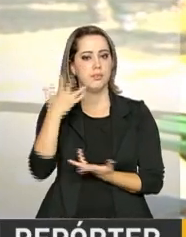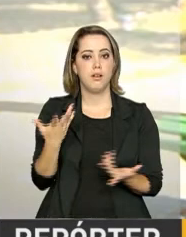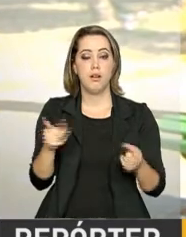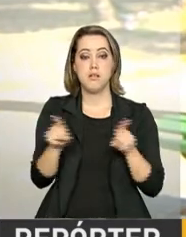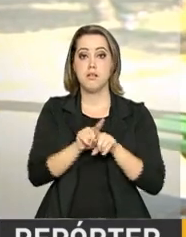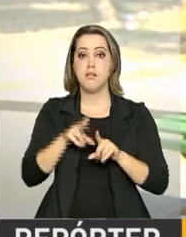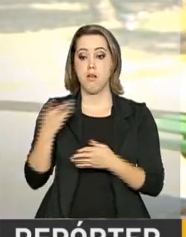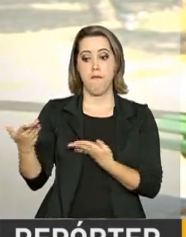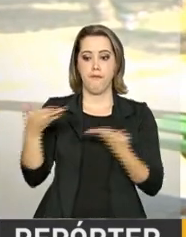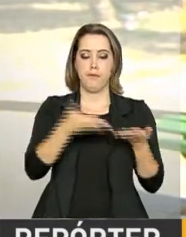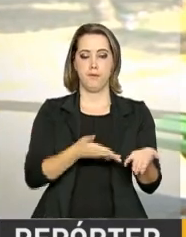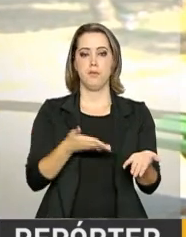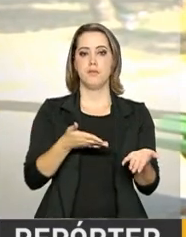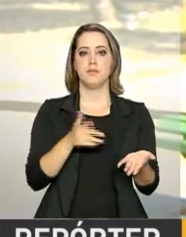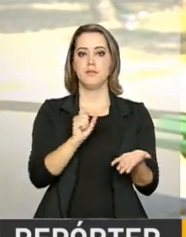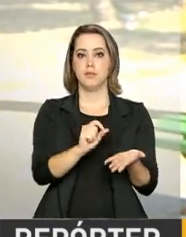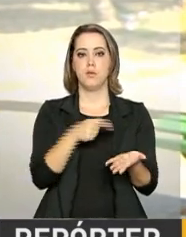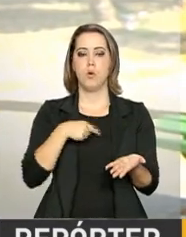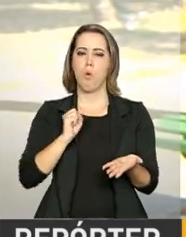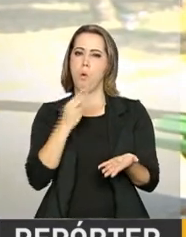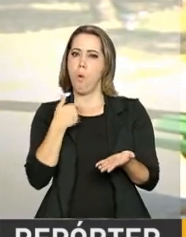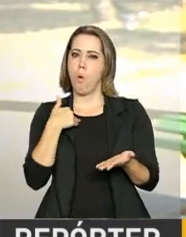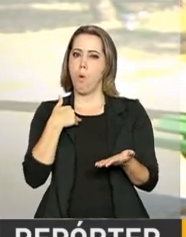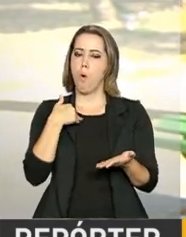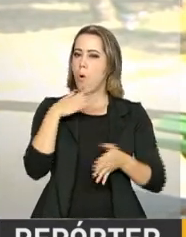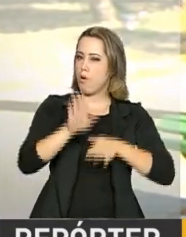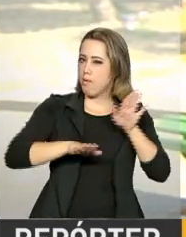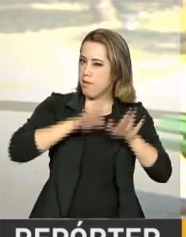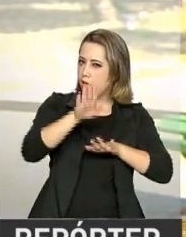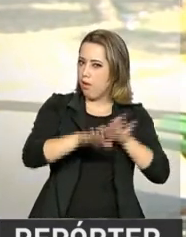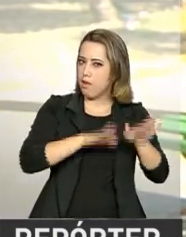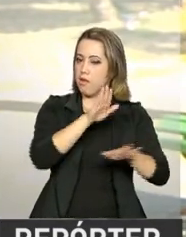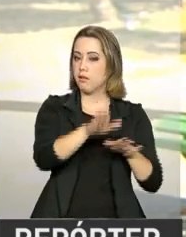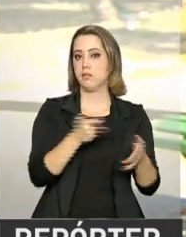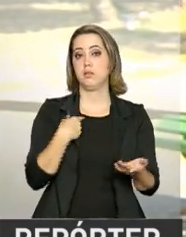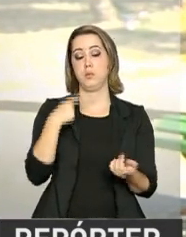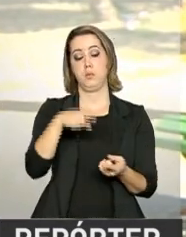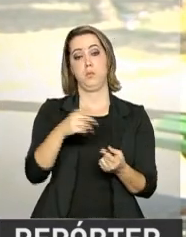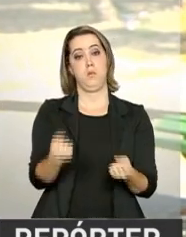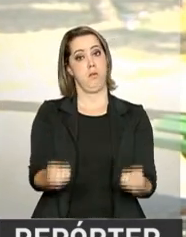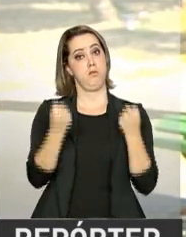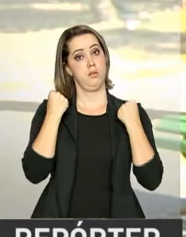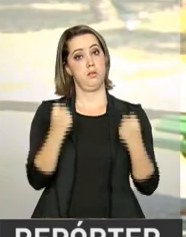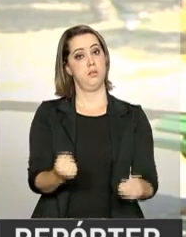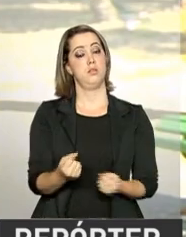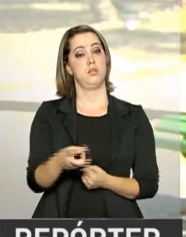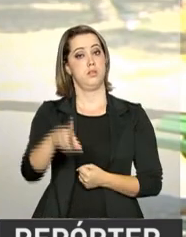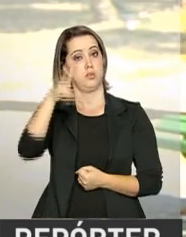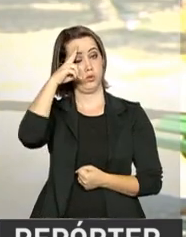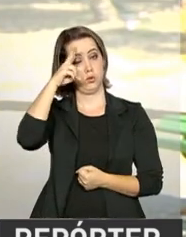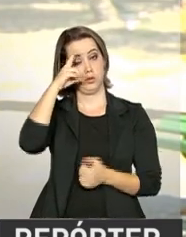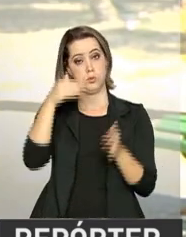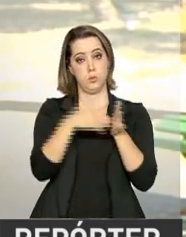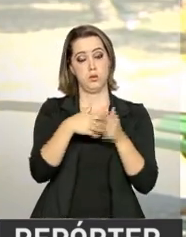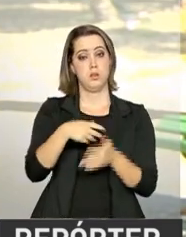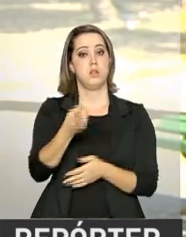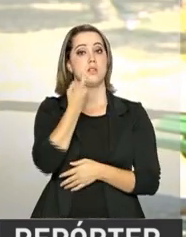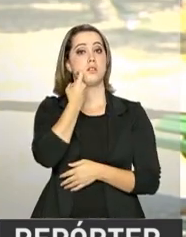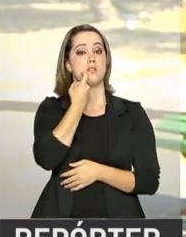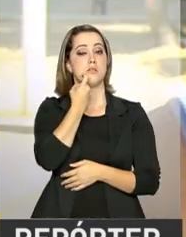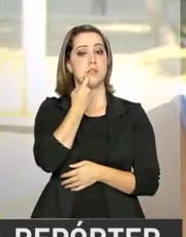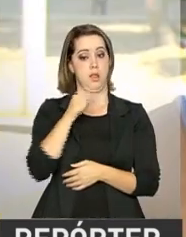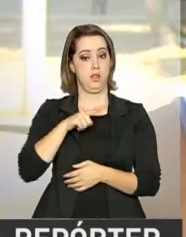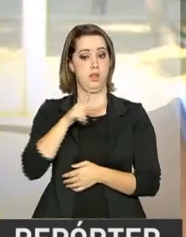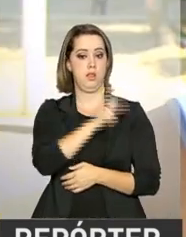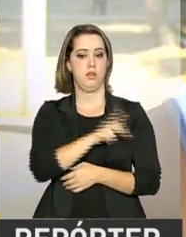a gente vem para cá ou então faz caminhada, né? Porque aqui tem um exercício de segunda a sexta, né? Com a professora, os